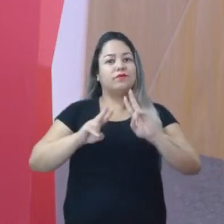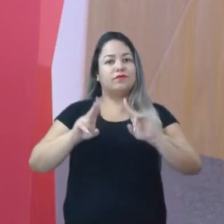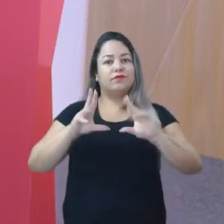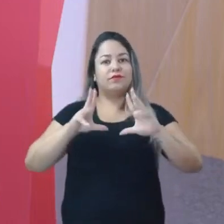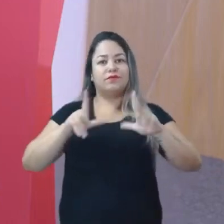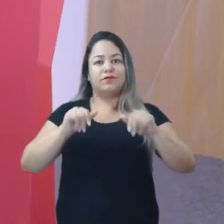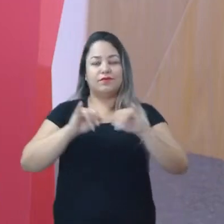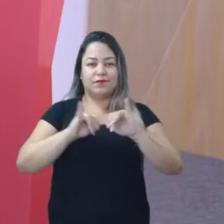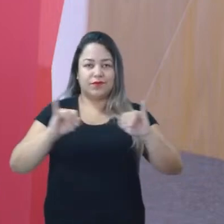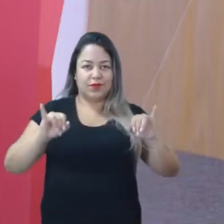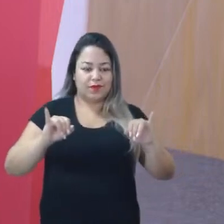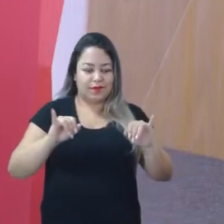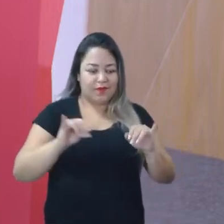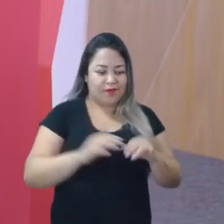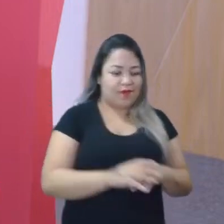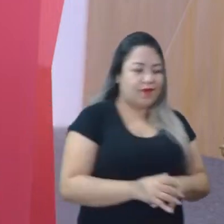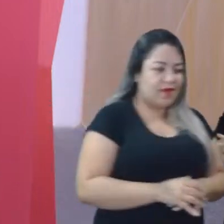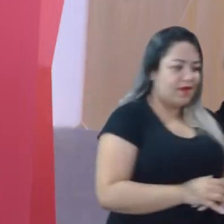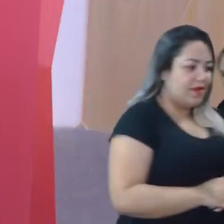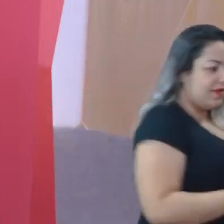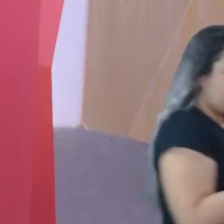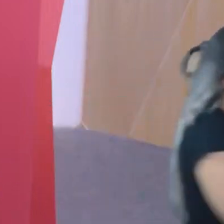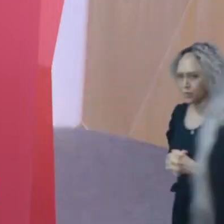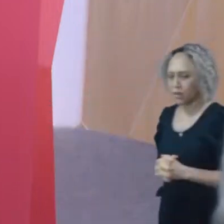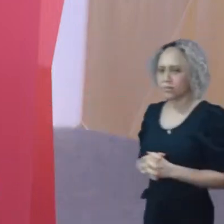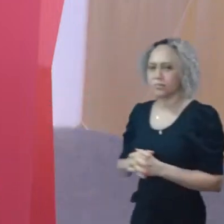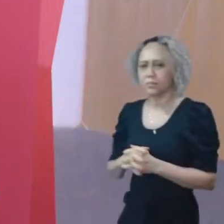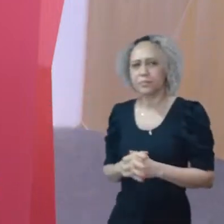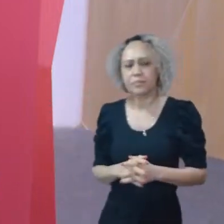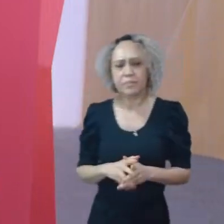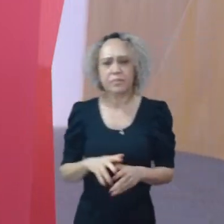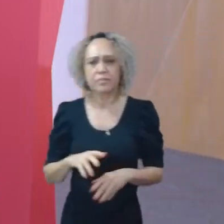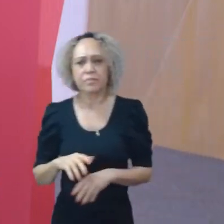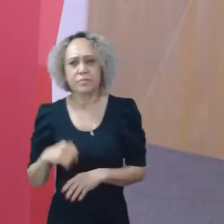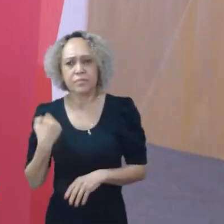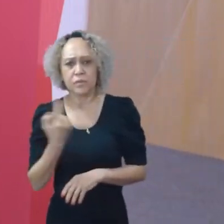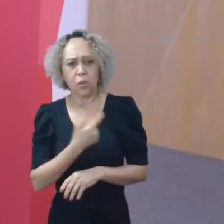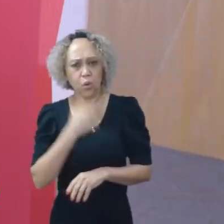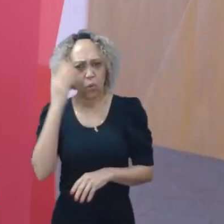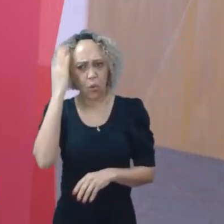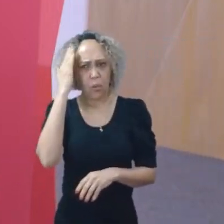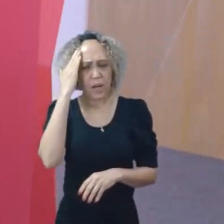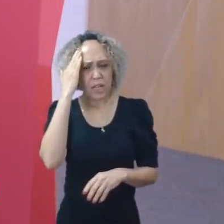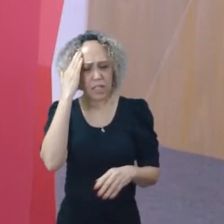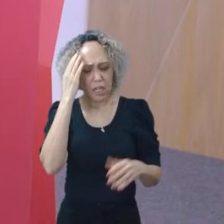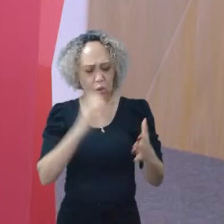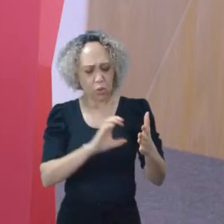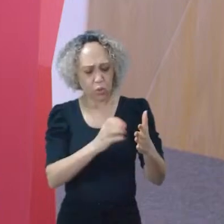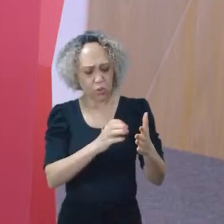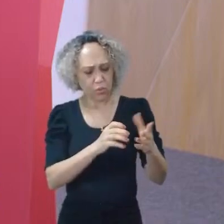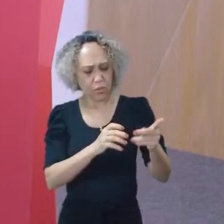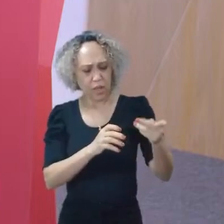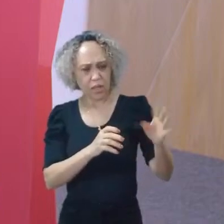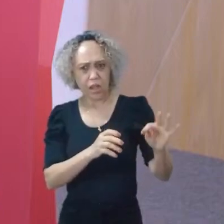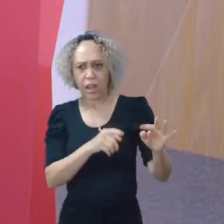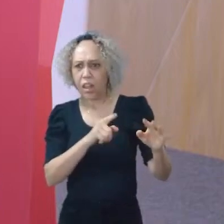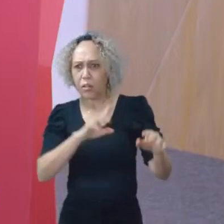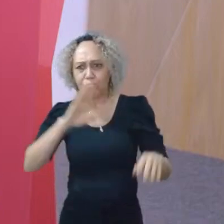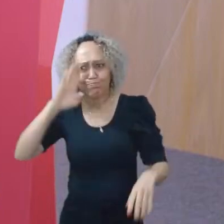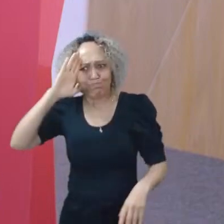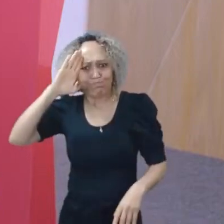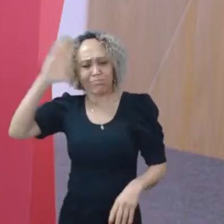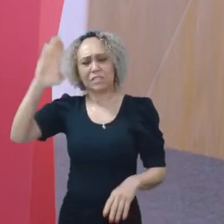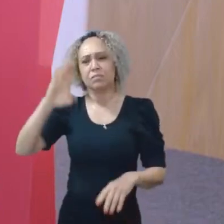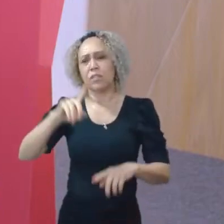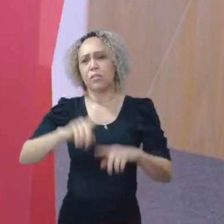as notícias do partido, compreendendo que o Partido dos Trabalhadores é o maior instrumento, né, de